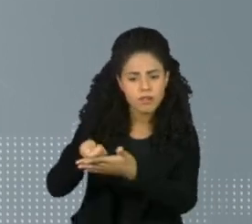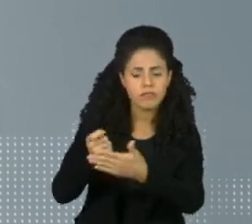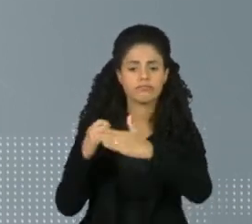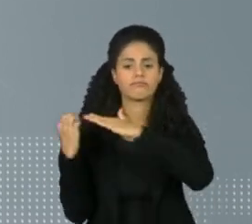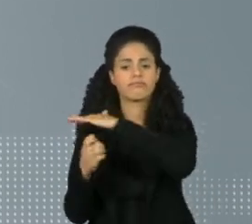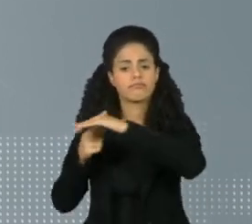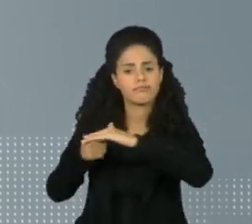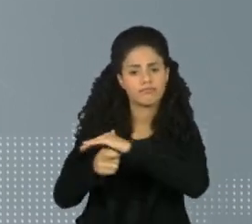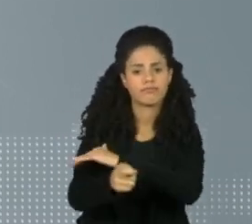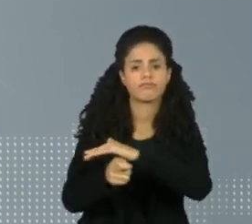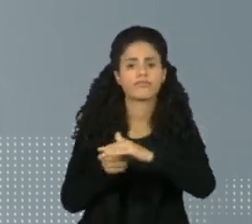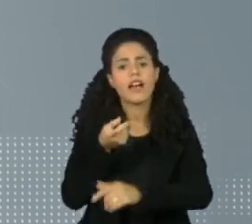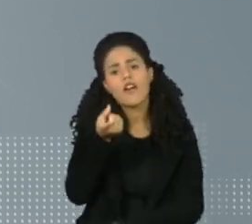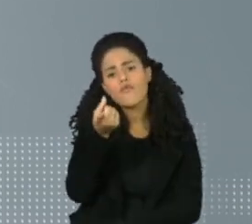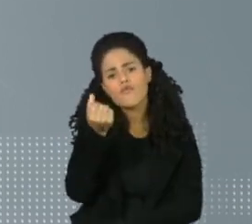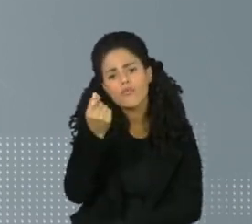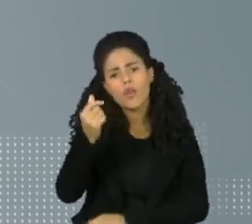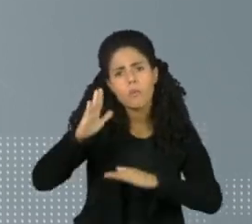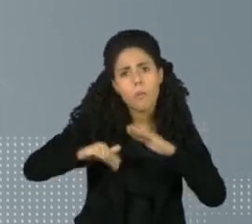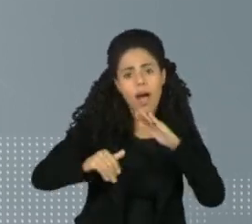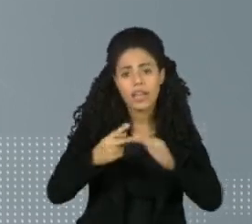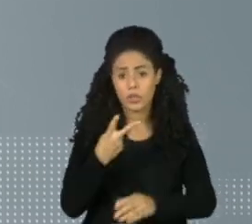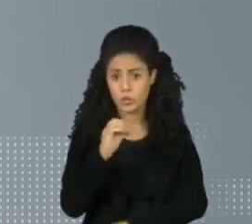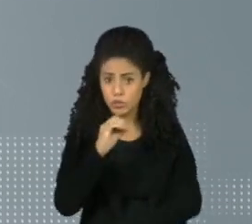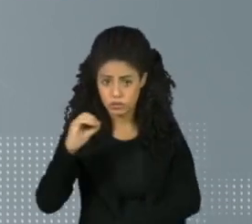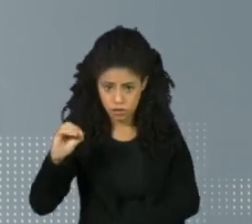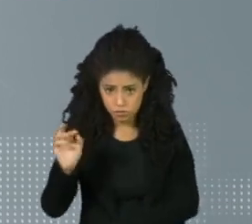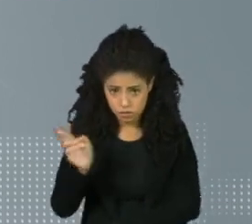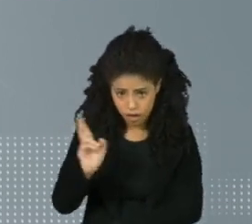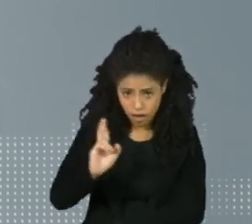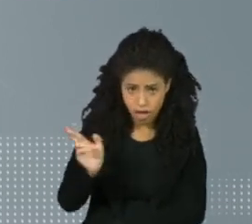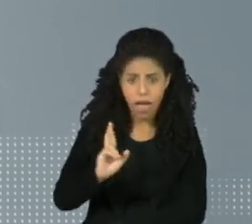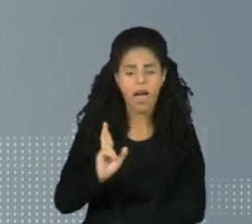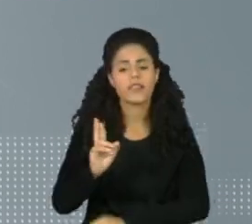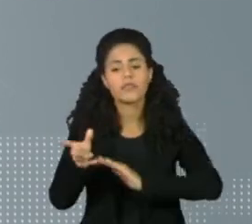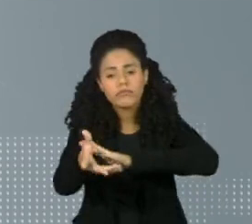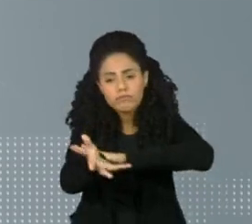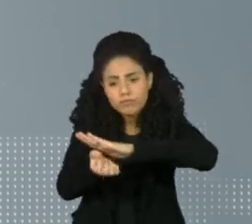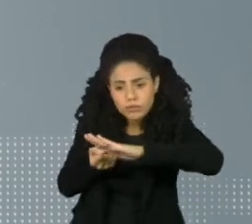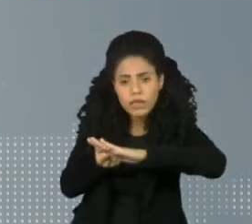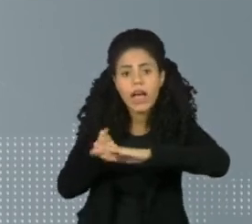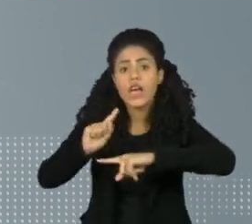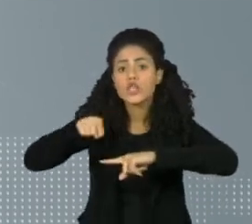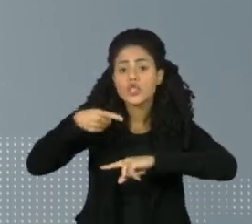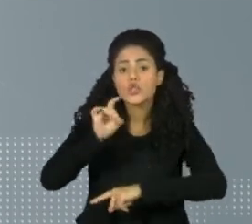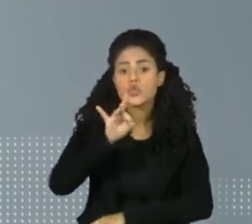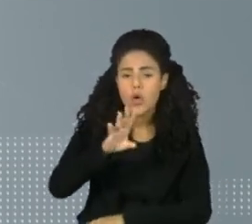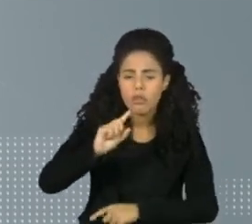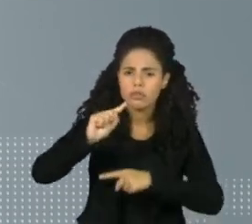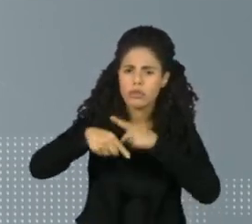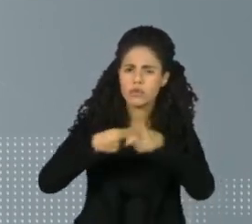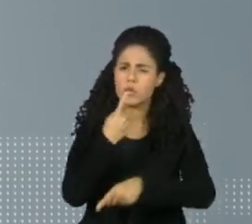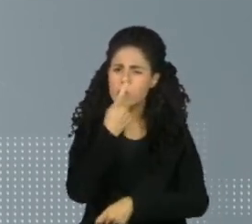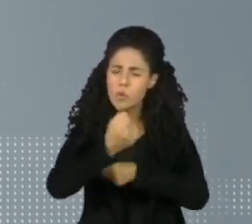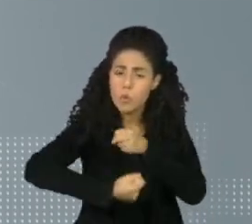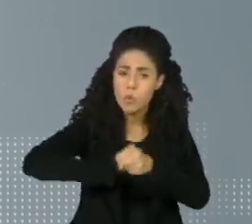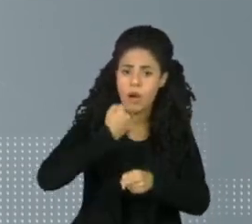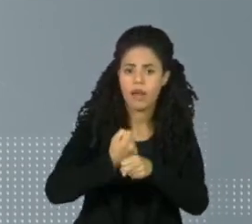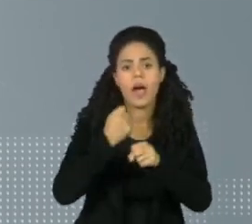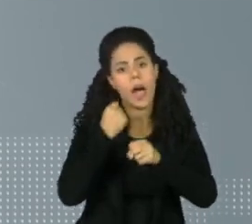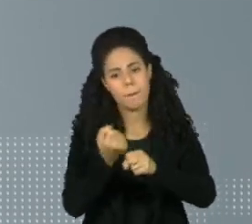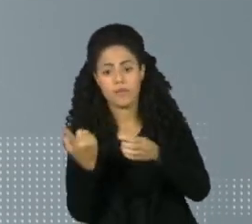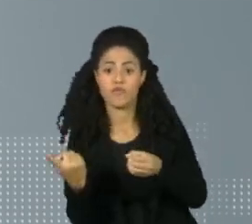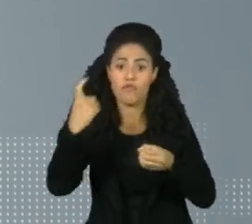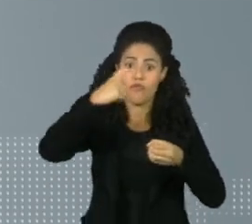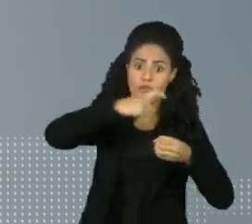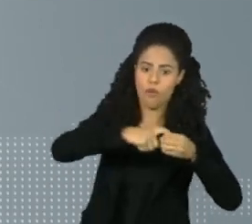o valor do mínimo de cada investimento é de 200 reais o resgate das ações só poderá ser feito depois de um ano e